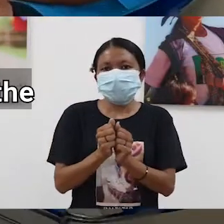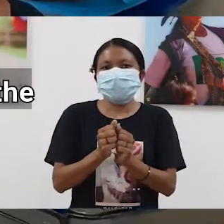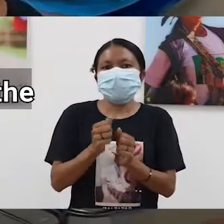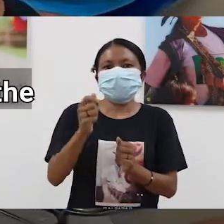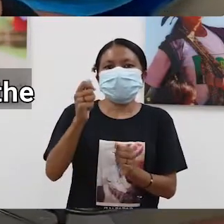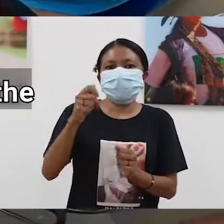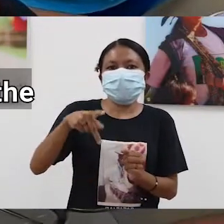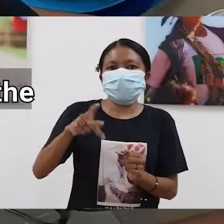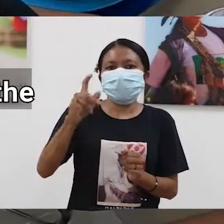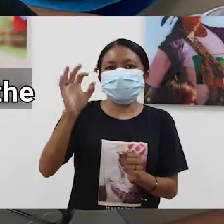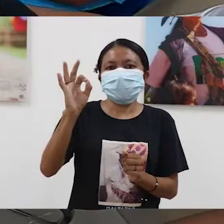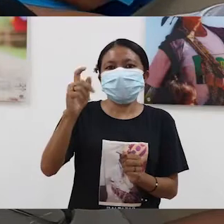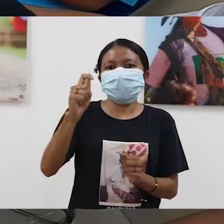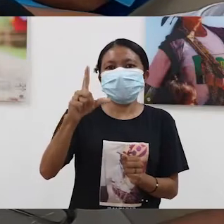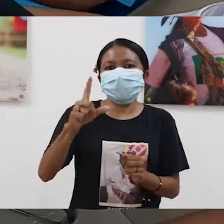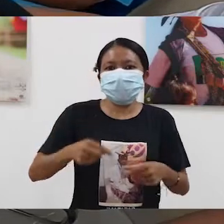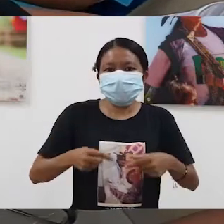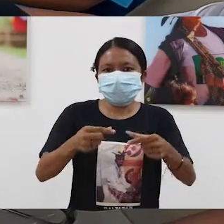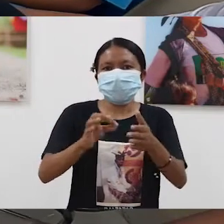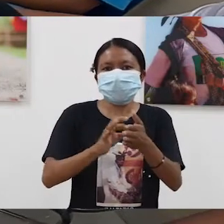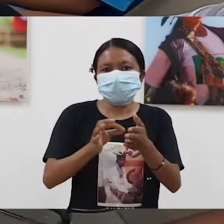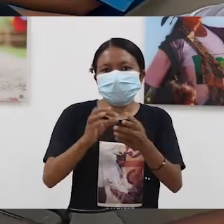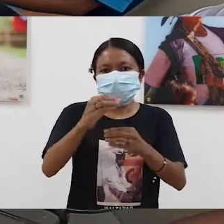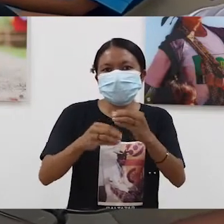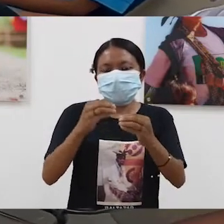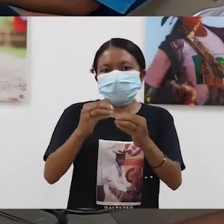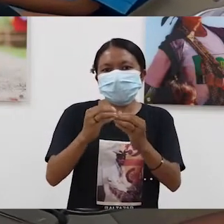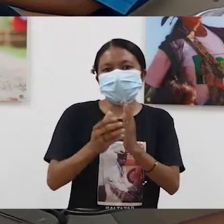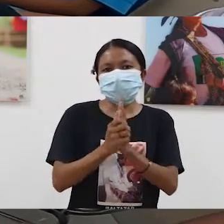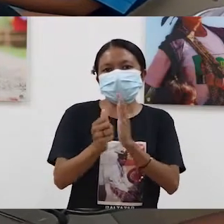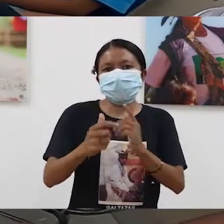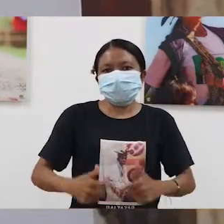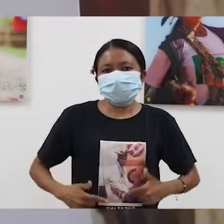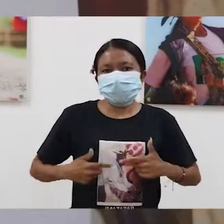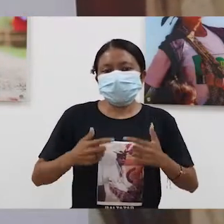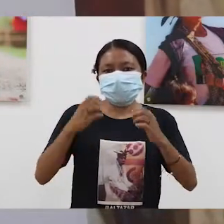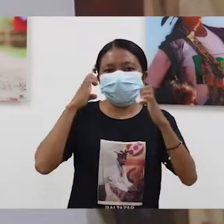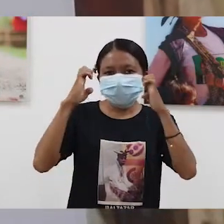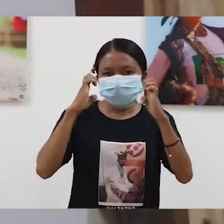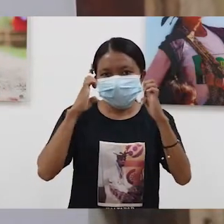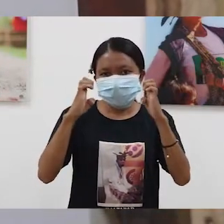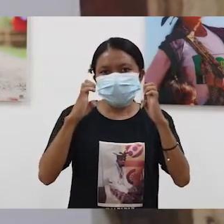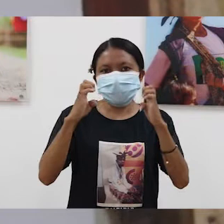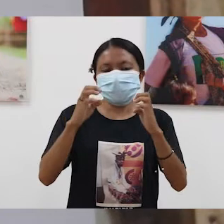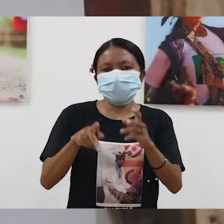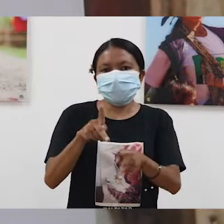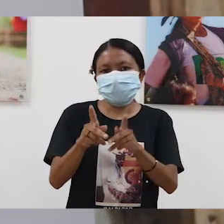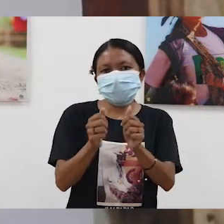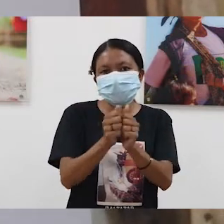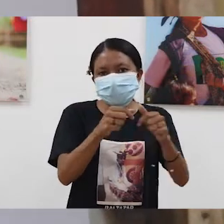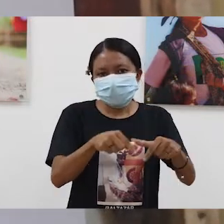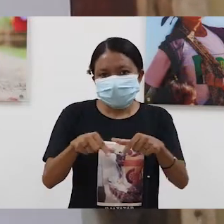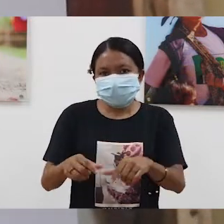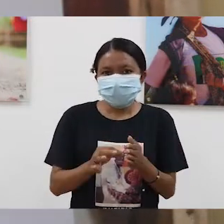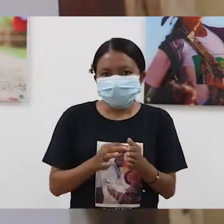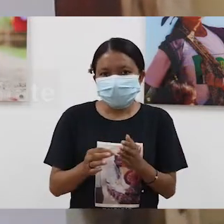Fensai, KAPFTL, ou for formação conaba, habilidade moris baseia ba educação, ba emo